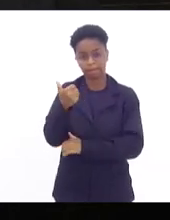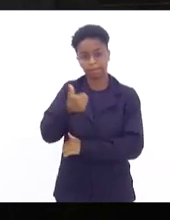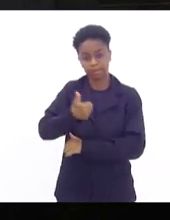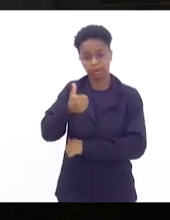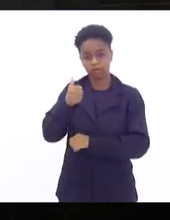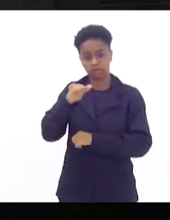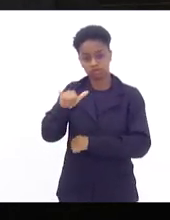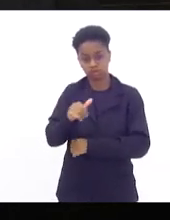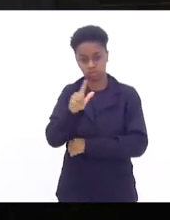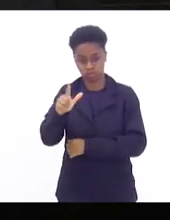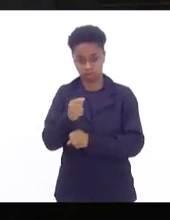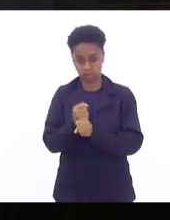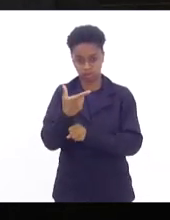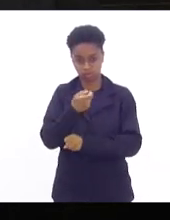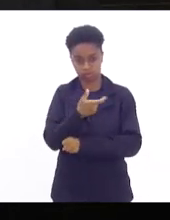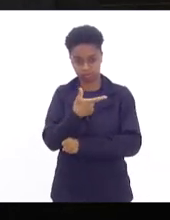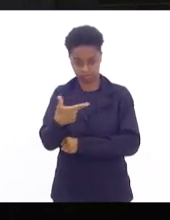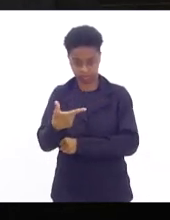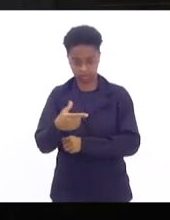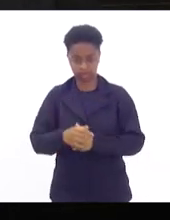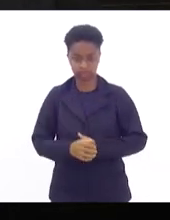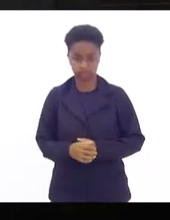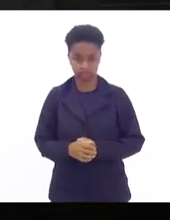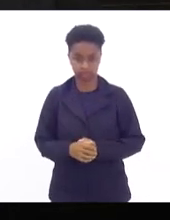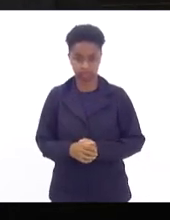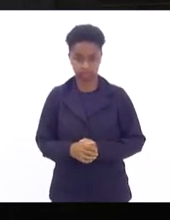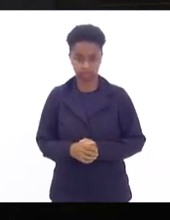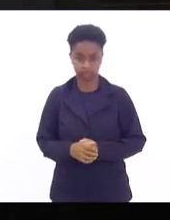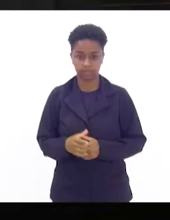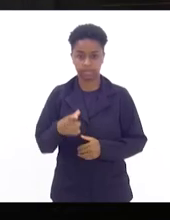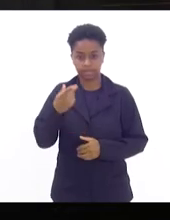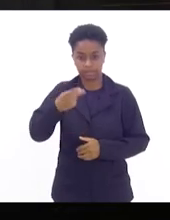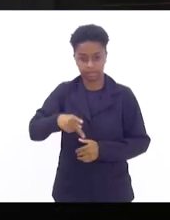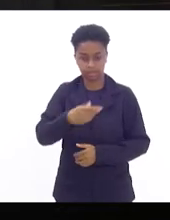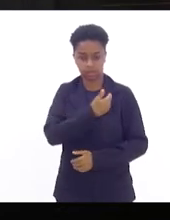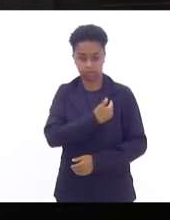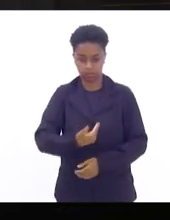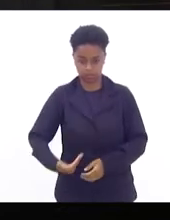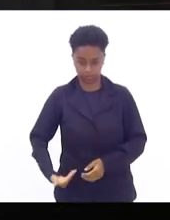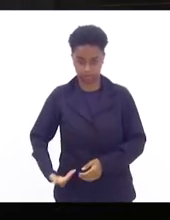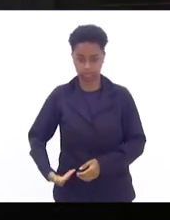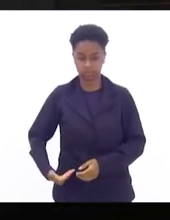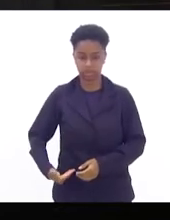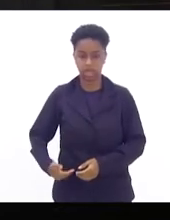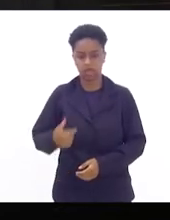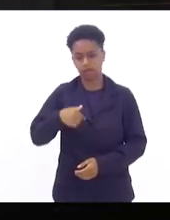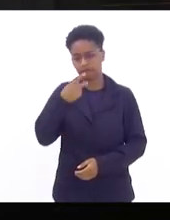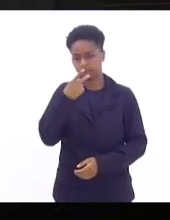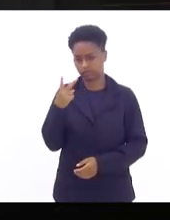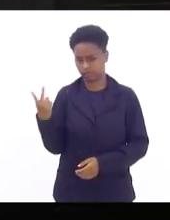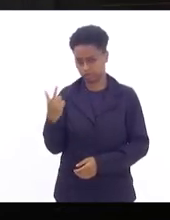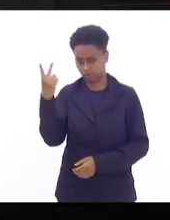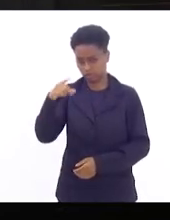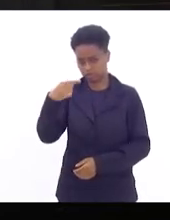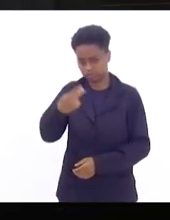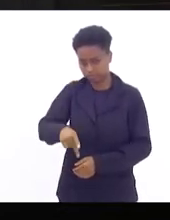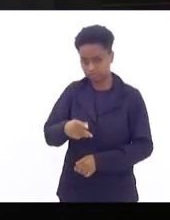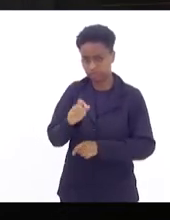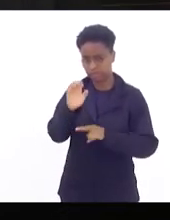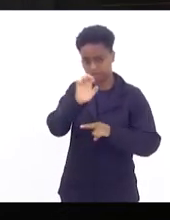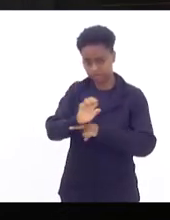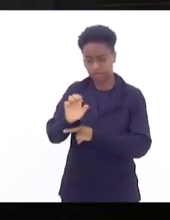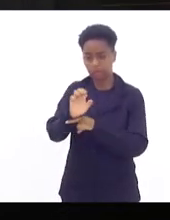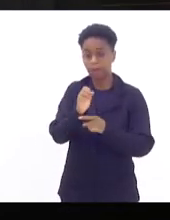22, o Estado e os nossos municípios, e aí eu estou falando do valor do Estado,